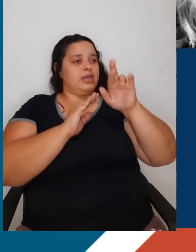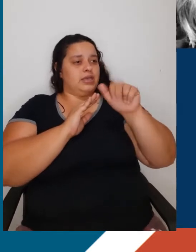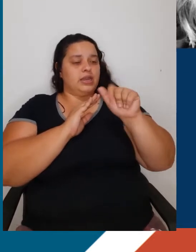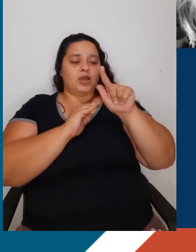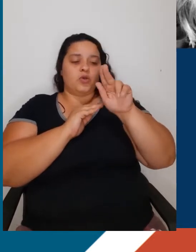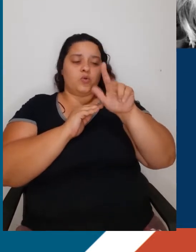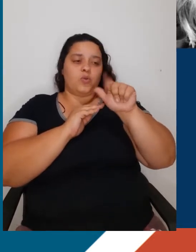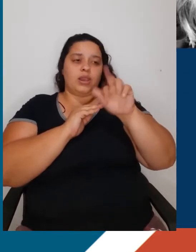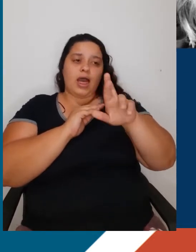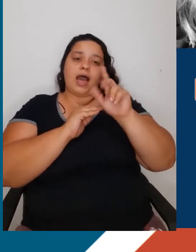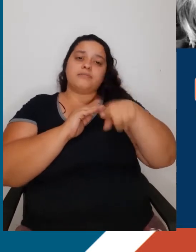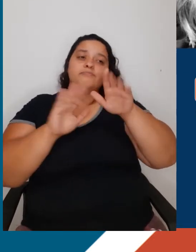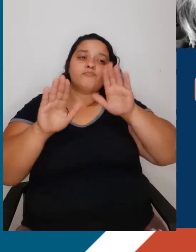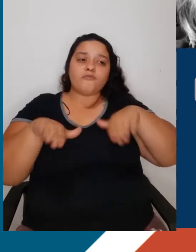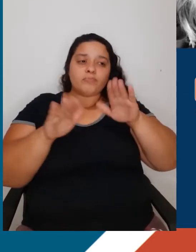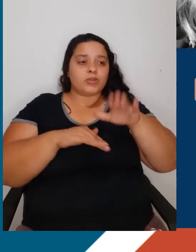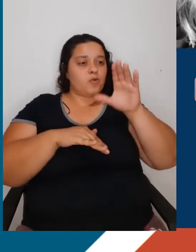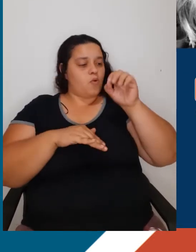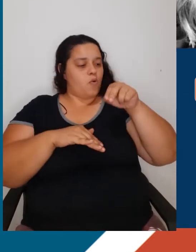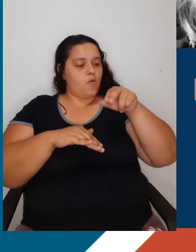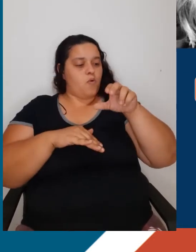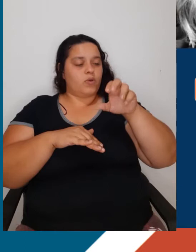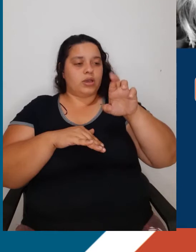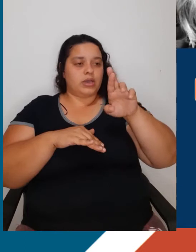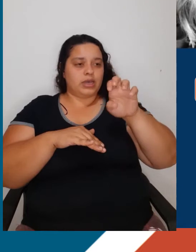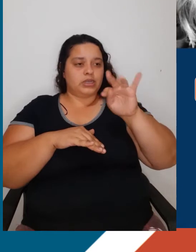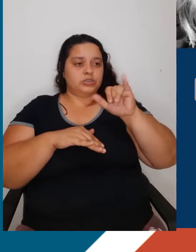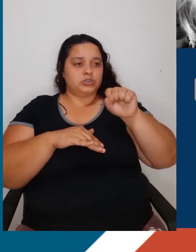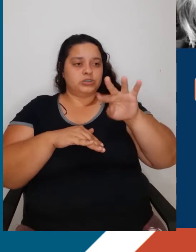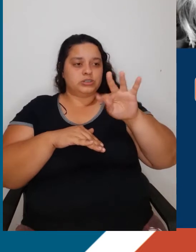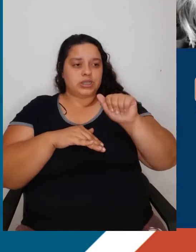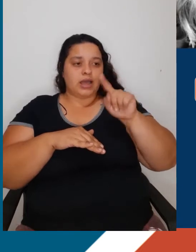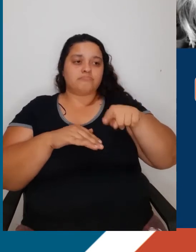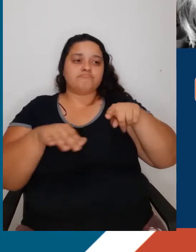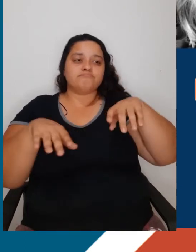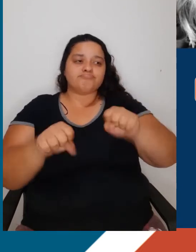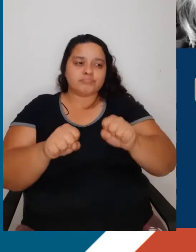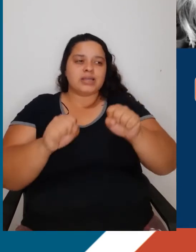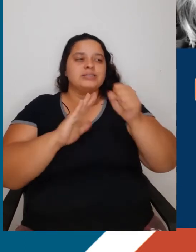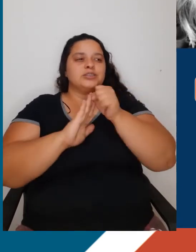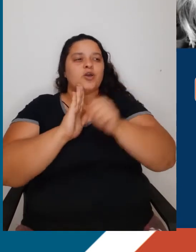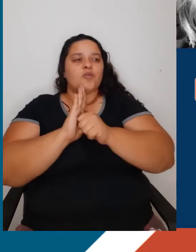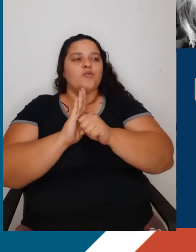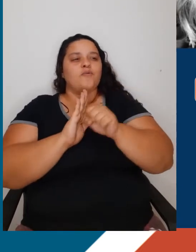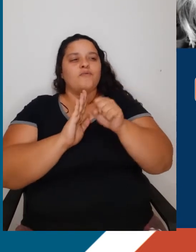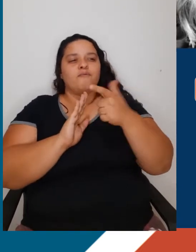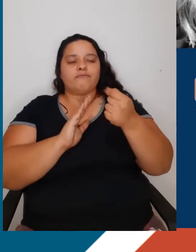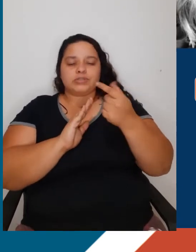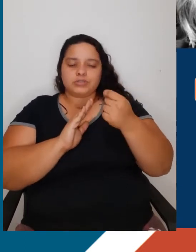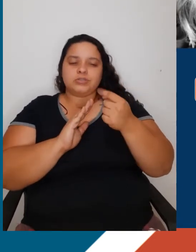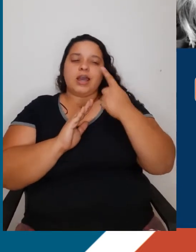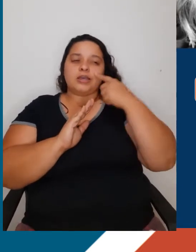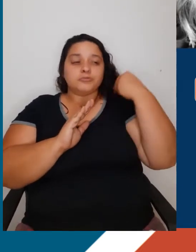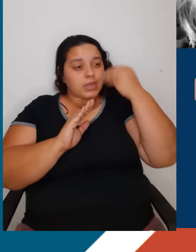foi um dos fundadores do movimento concretista e neoconcretista, vanguardas originadas no Brasil no século XX. Com forte